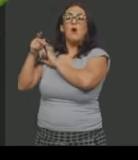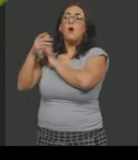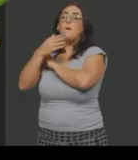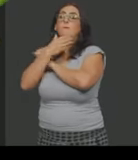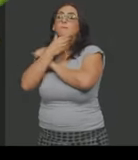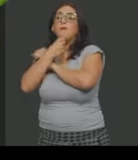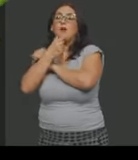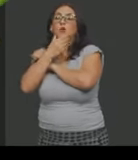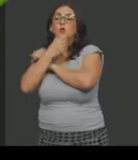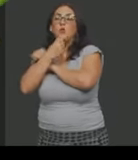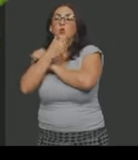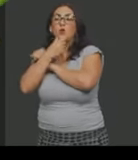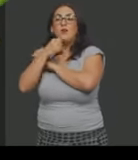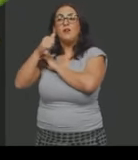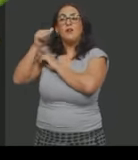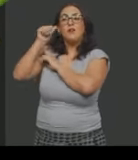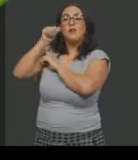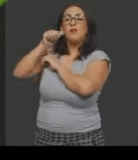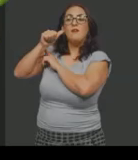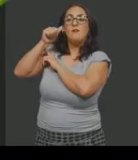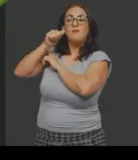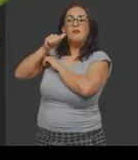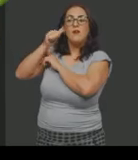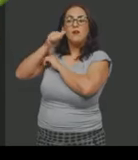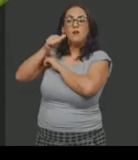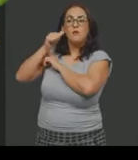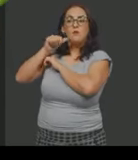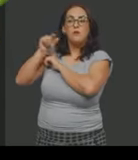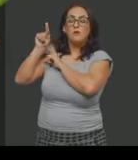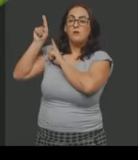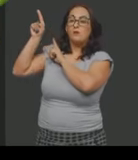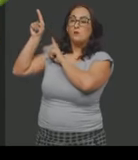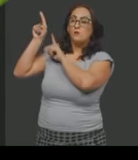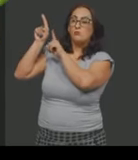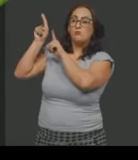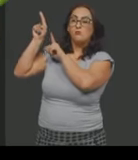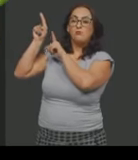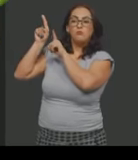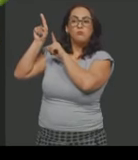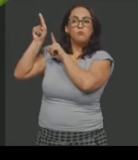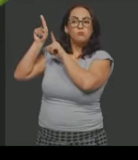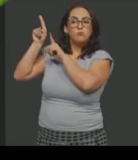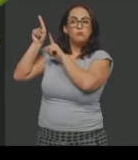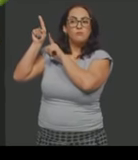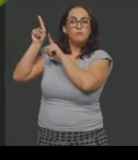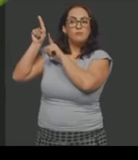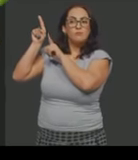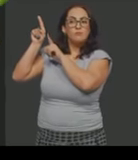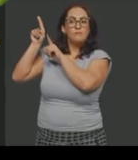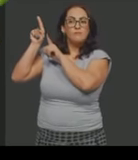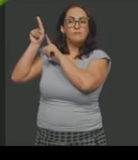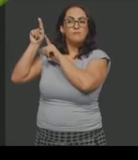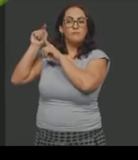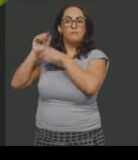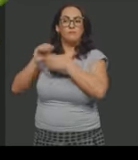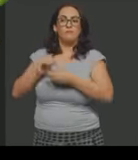é o arquegônio, e que vai produzir a oosfera.